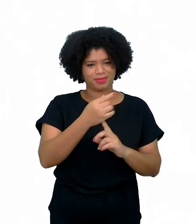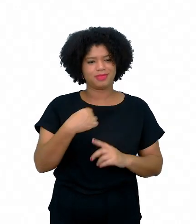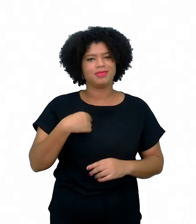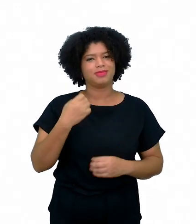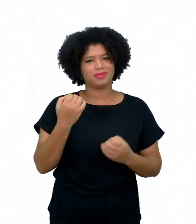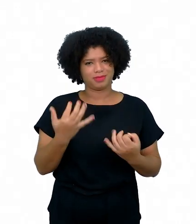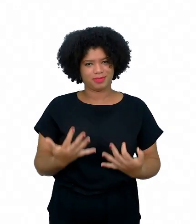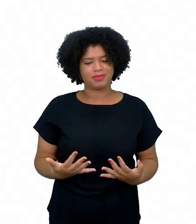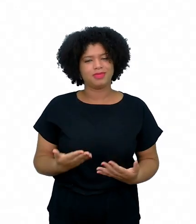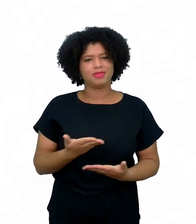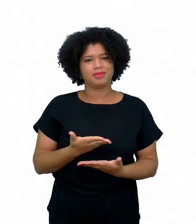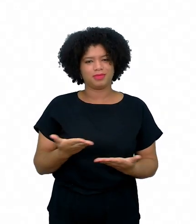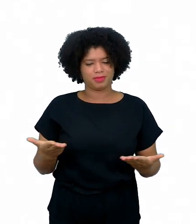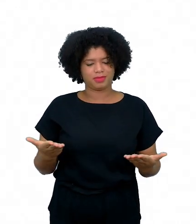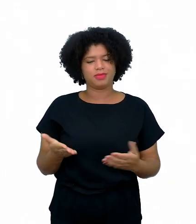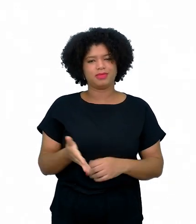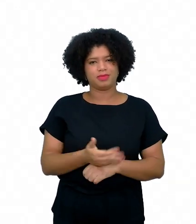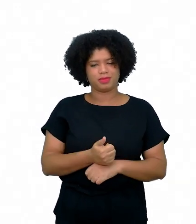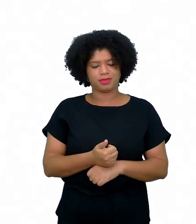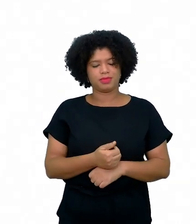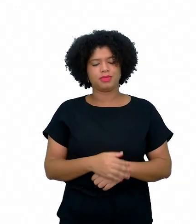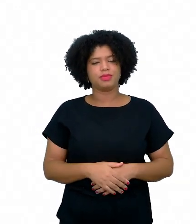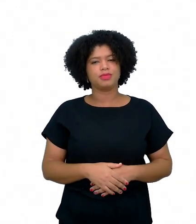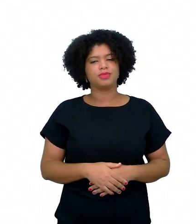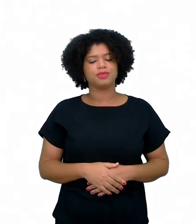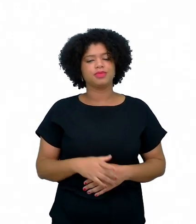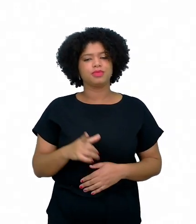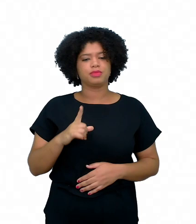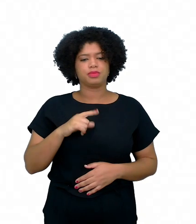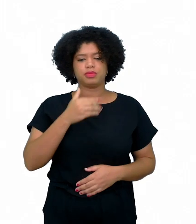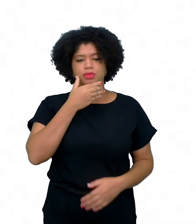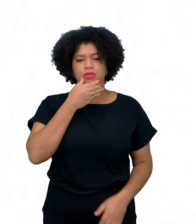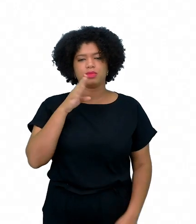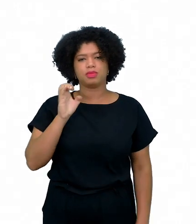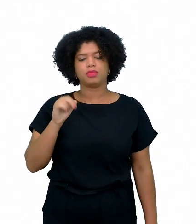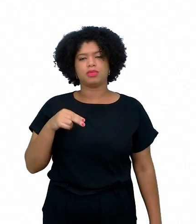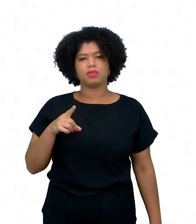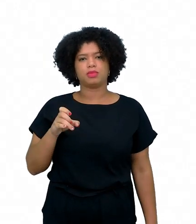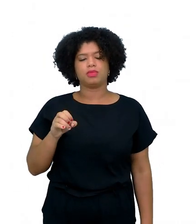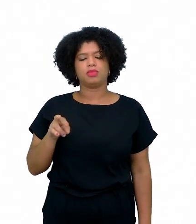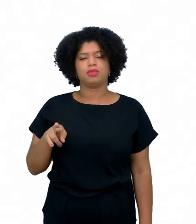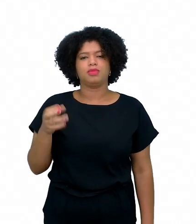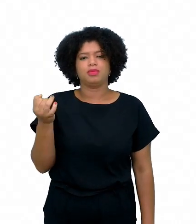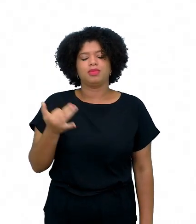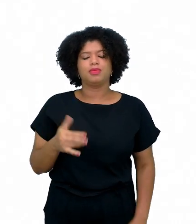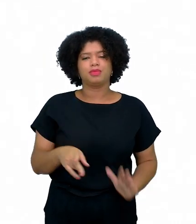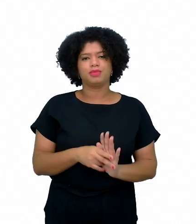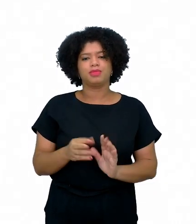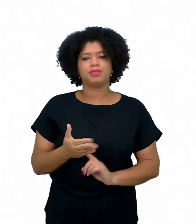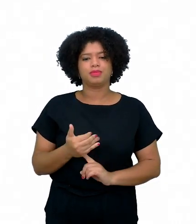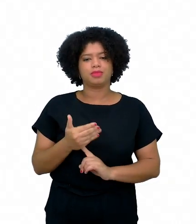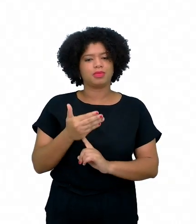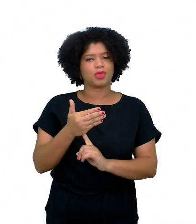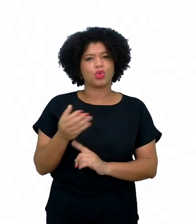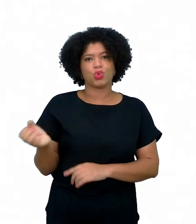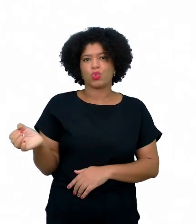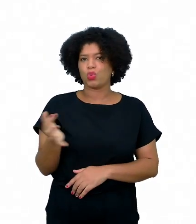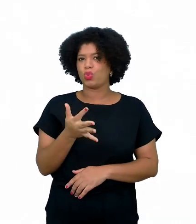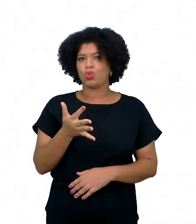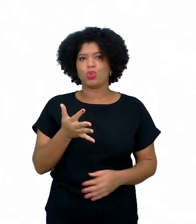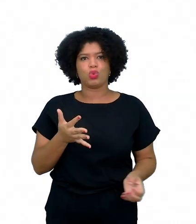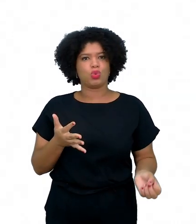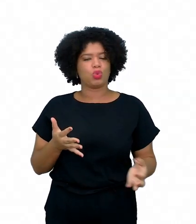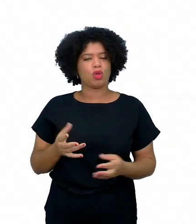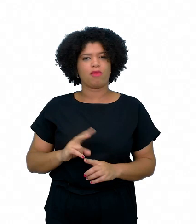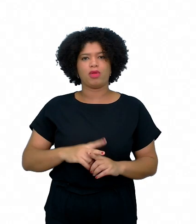até falando antecipadamente, aqui a gente tem o Bender falando que as tecnologias modernas de ensino estão mudando a própria